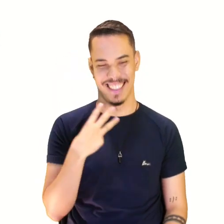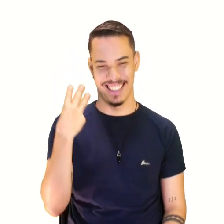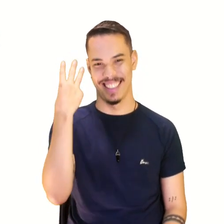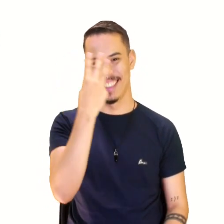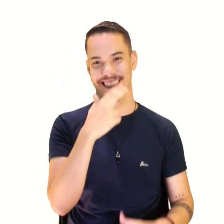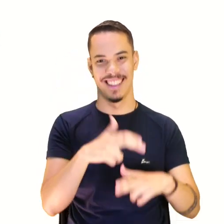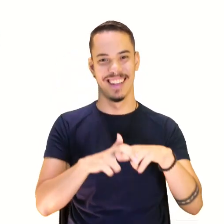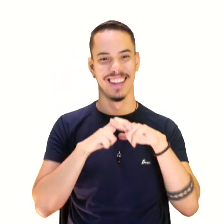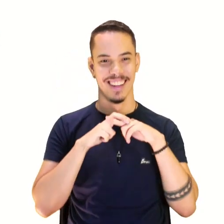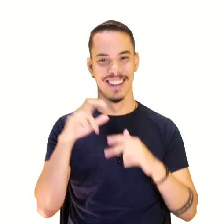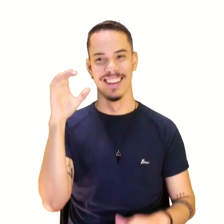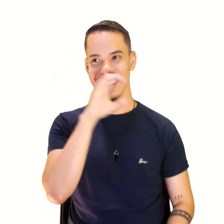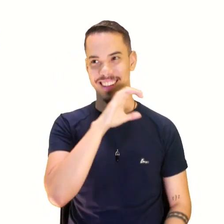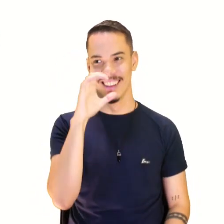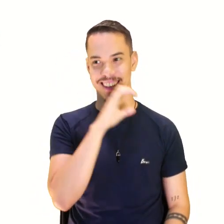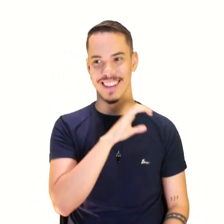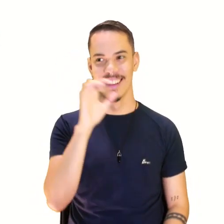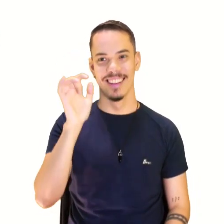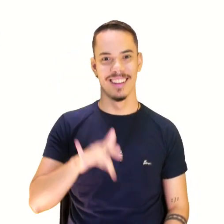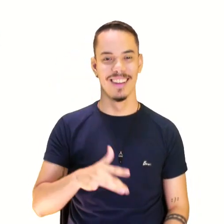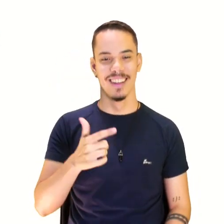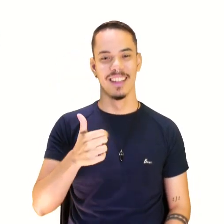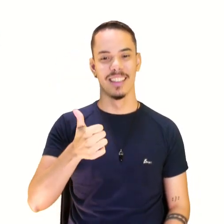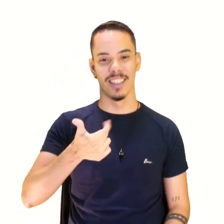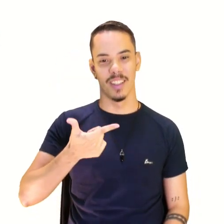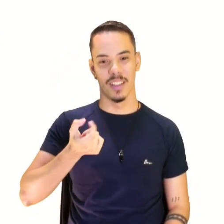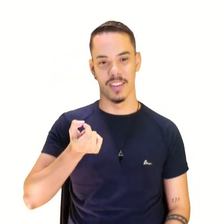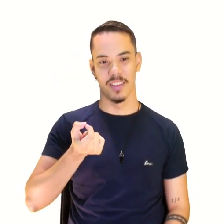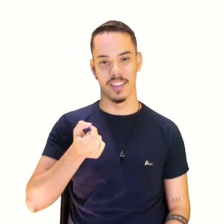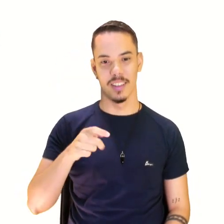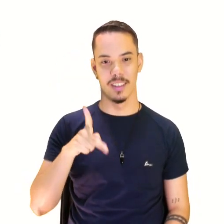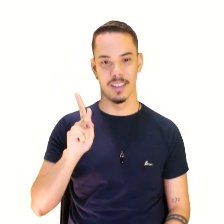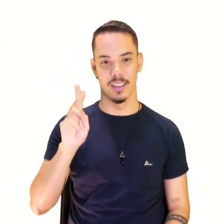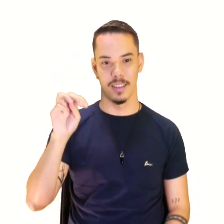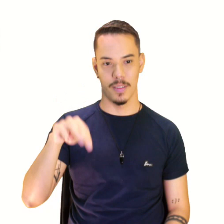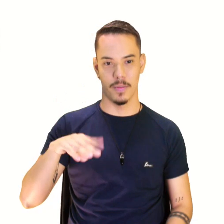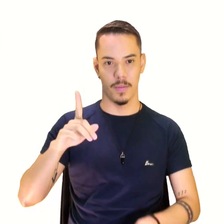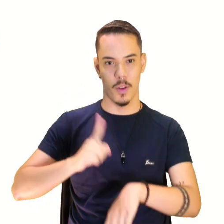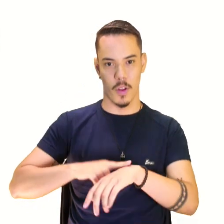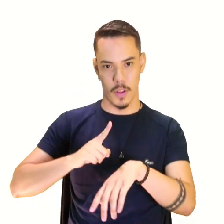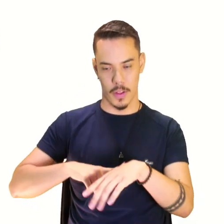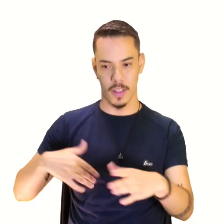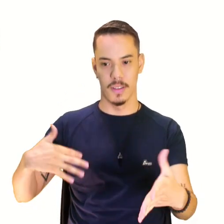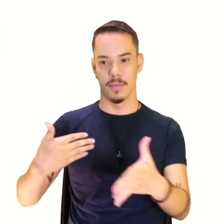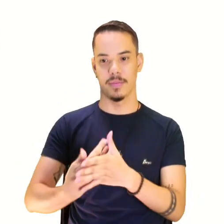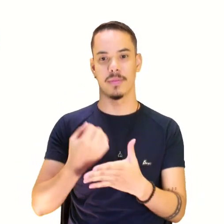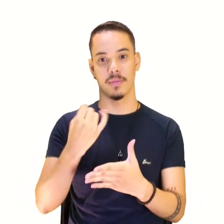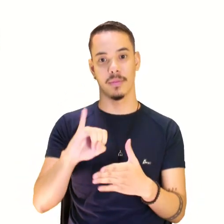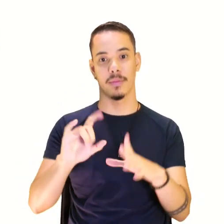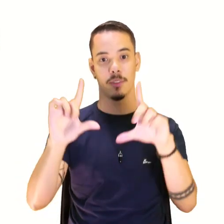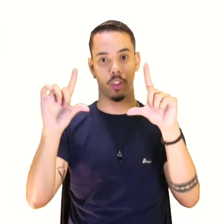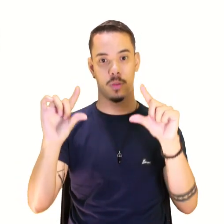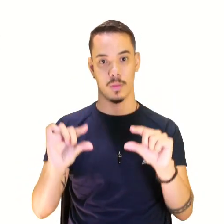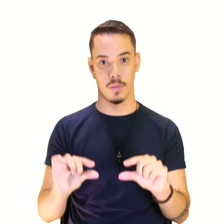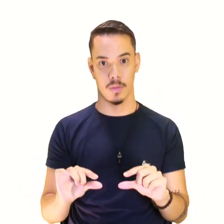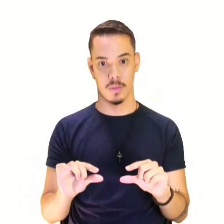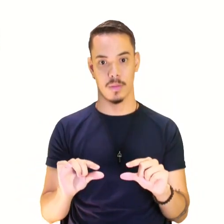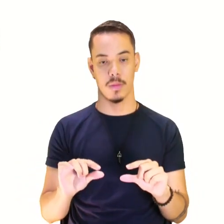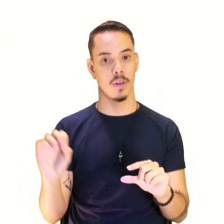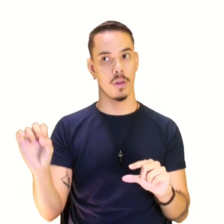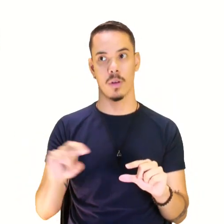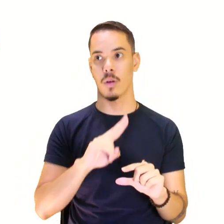com uma velocidade de 120 km por hora. Se eu reduzir ou se